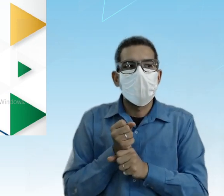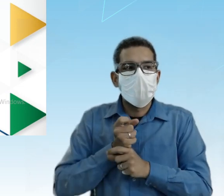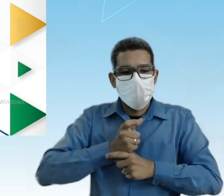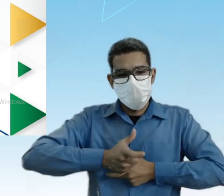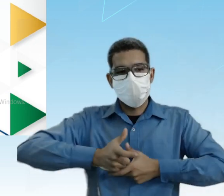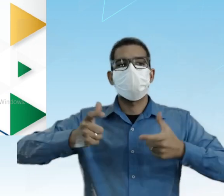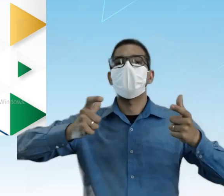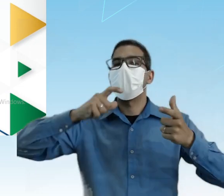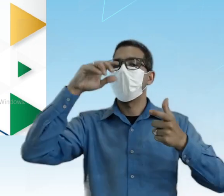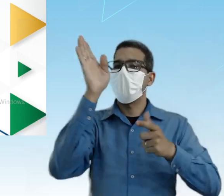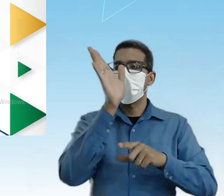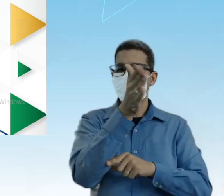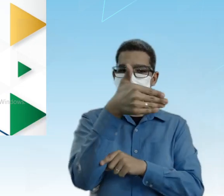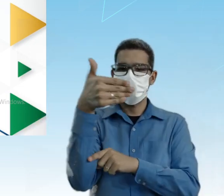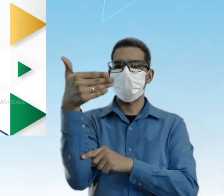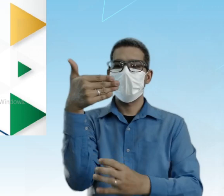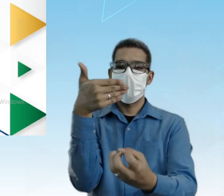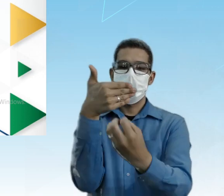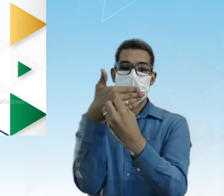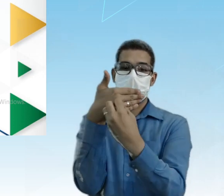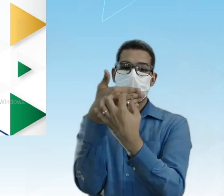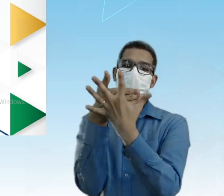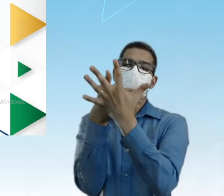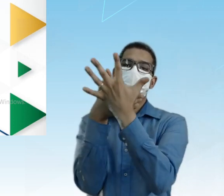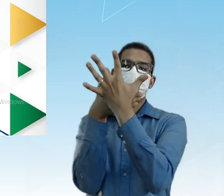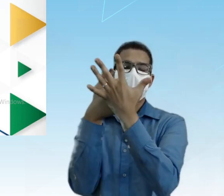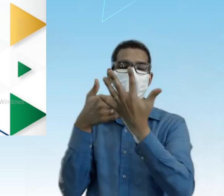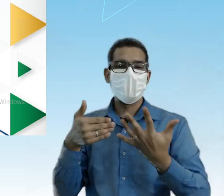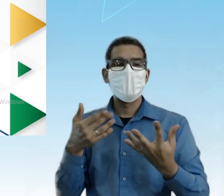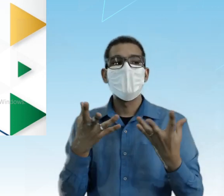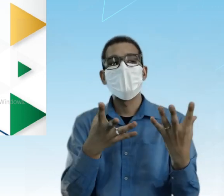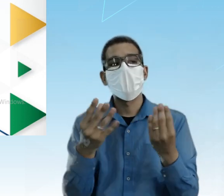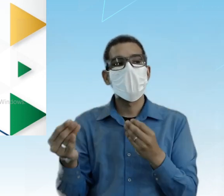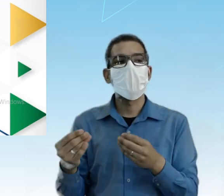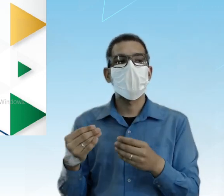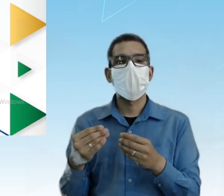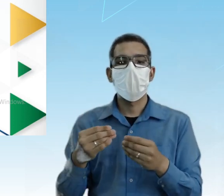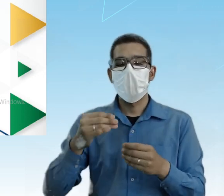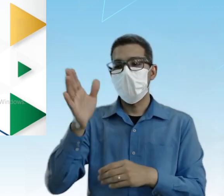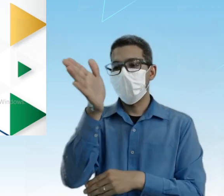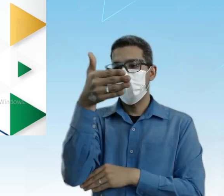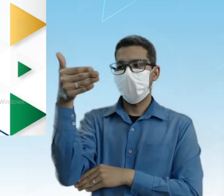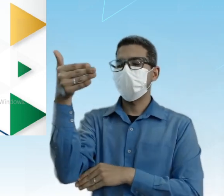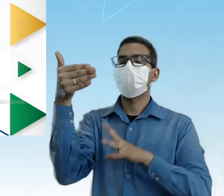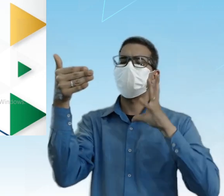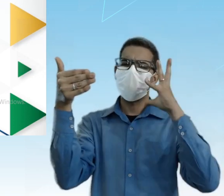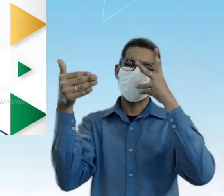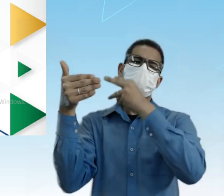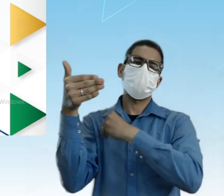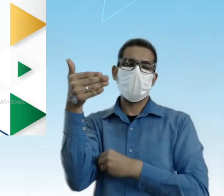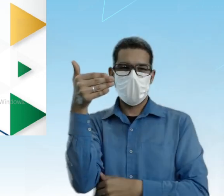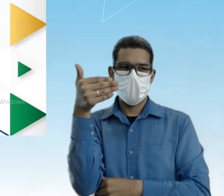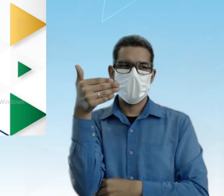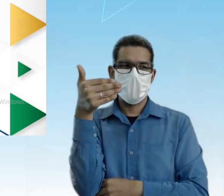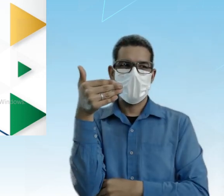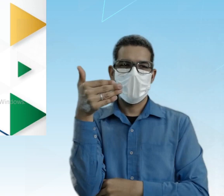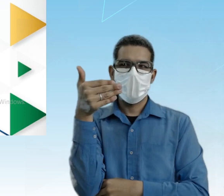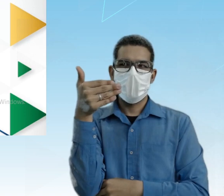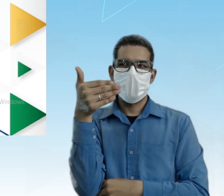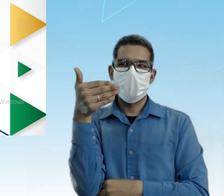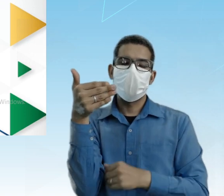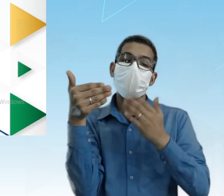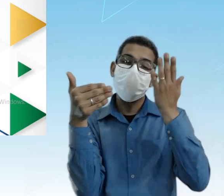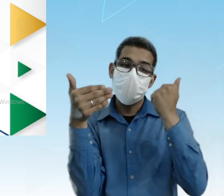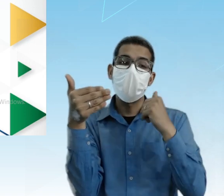aí, essa bandeira linda, porque quer queira, quer não, independente de qualquer coisa, a nossa bandeira é show. Só não é mais linda ainda que o